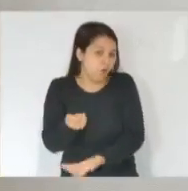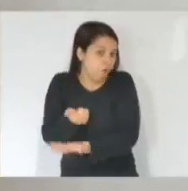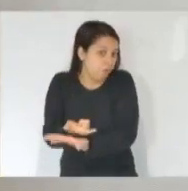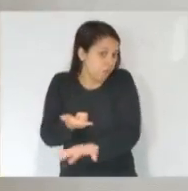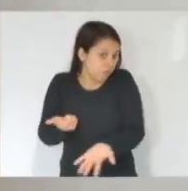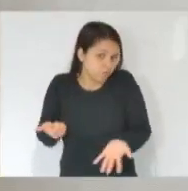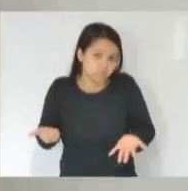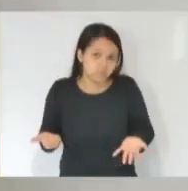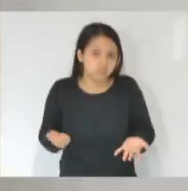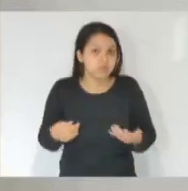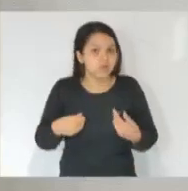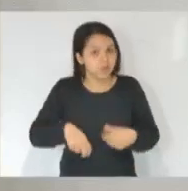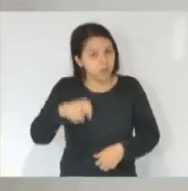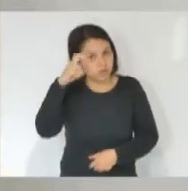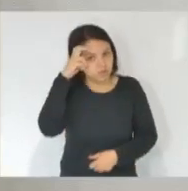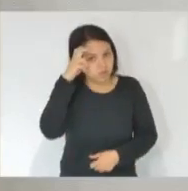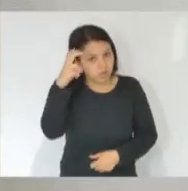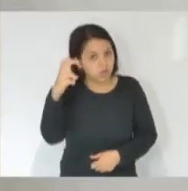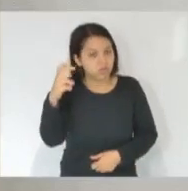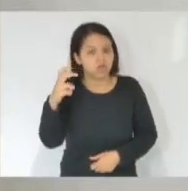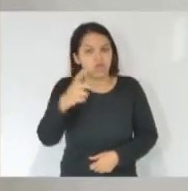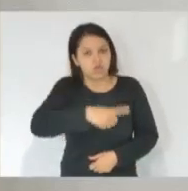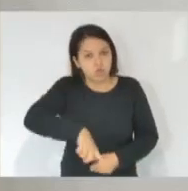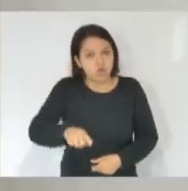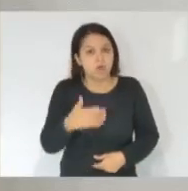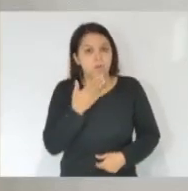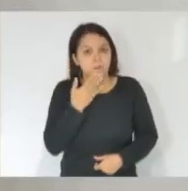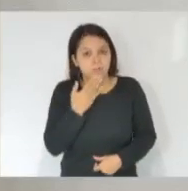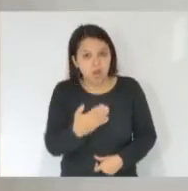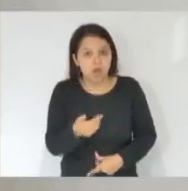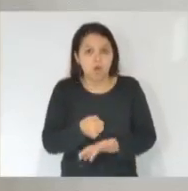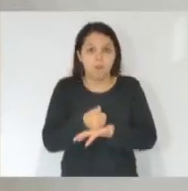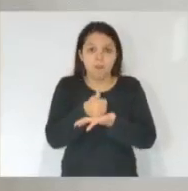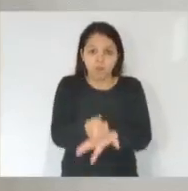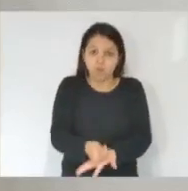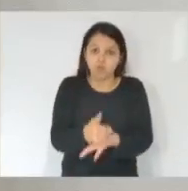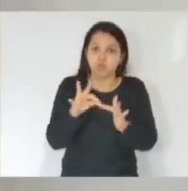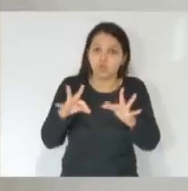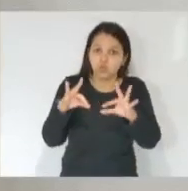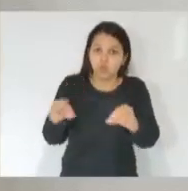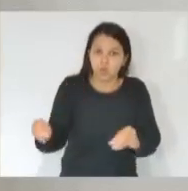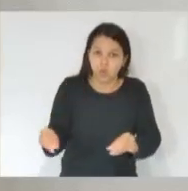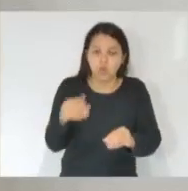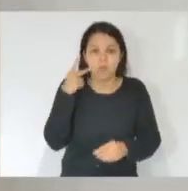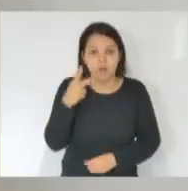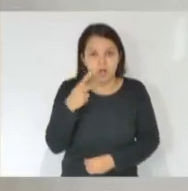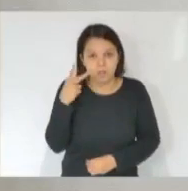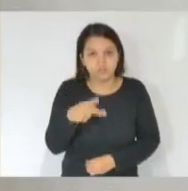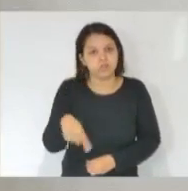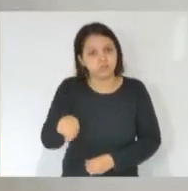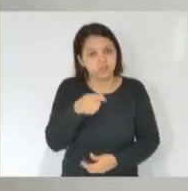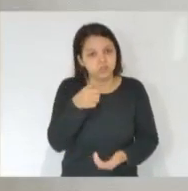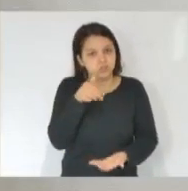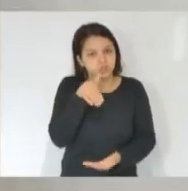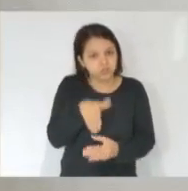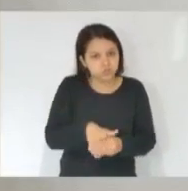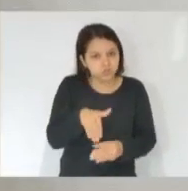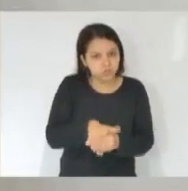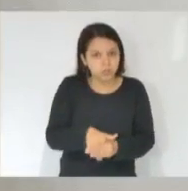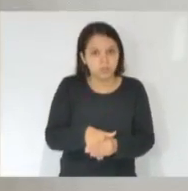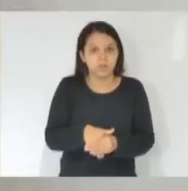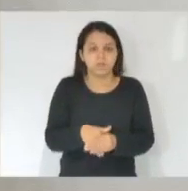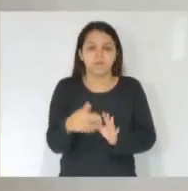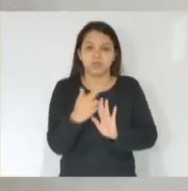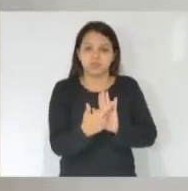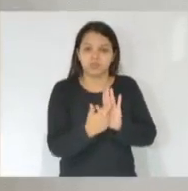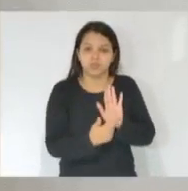a gente pede esse apoio de todos os parlamentares para que nós votemos esse relatório, deputado